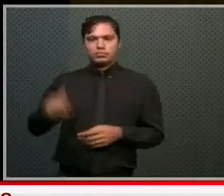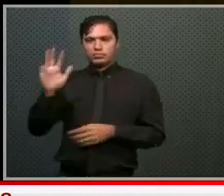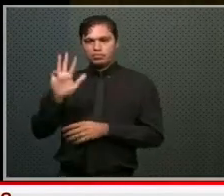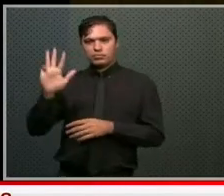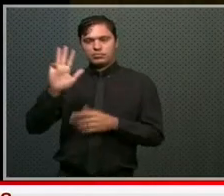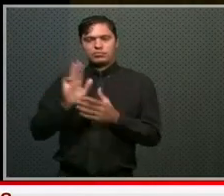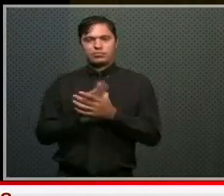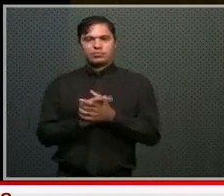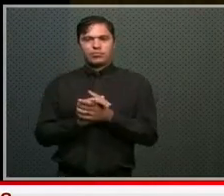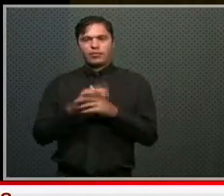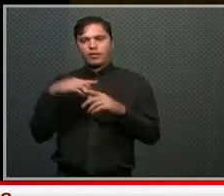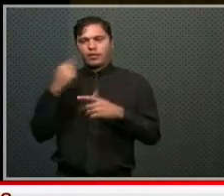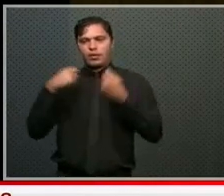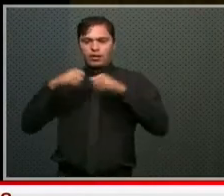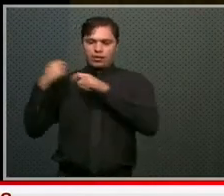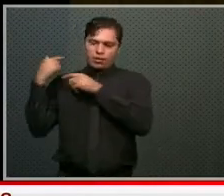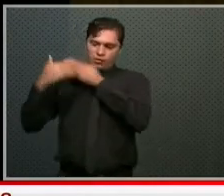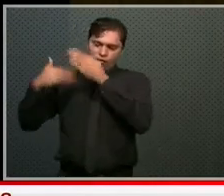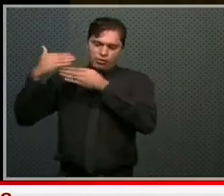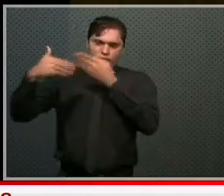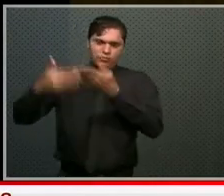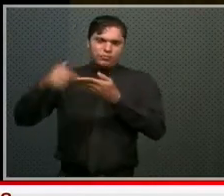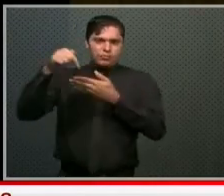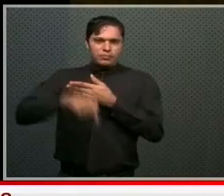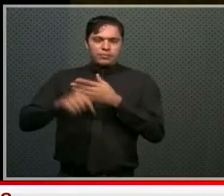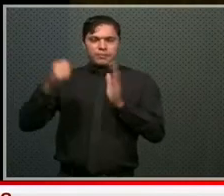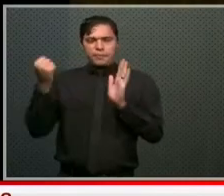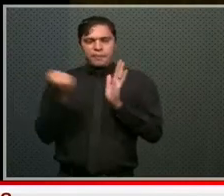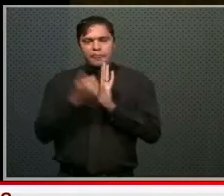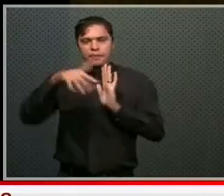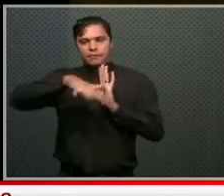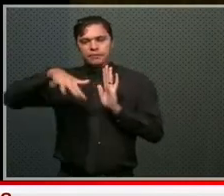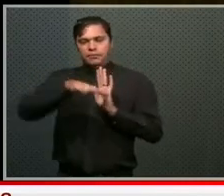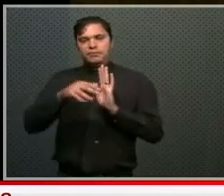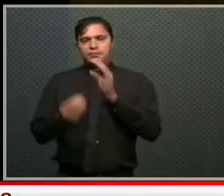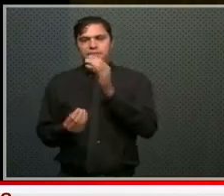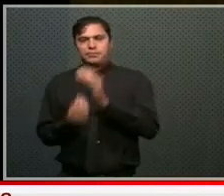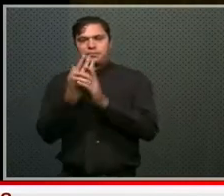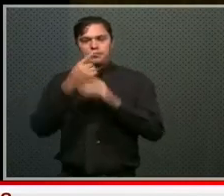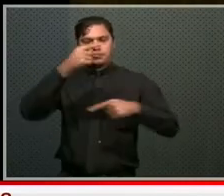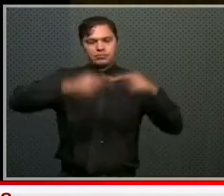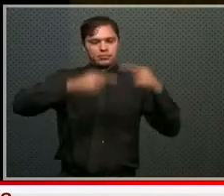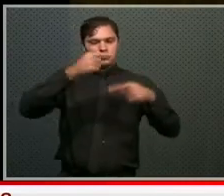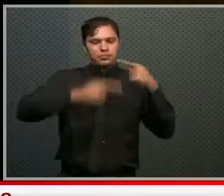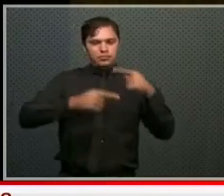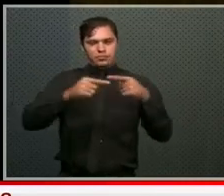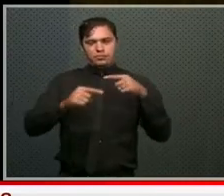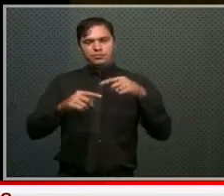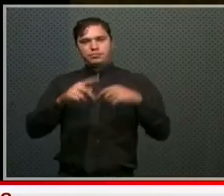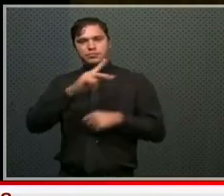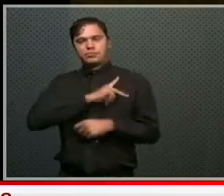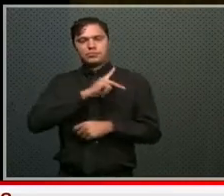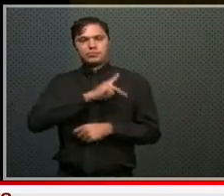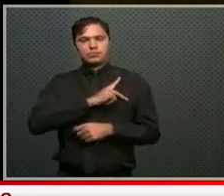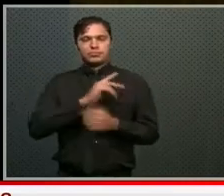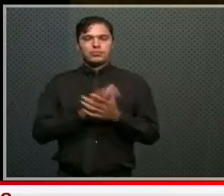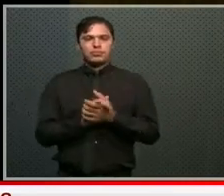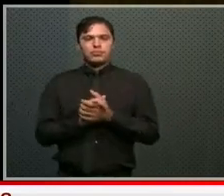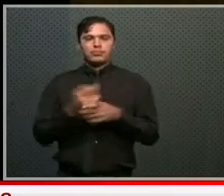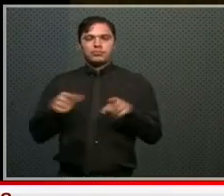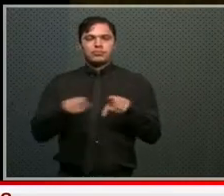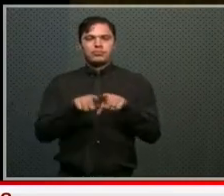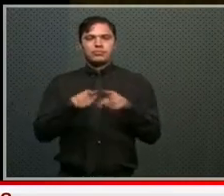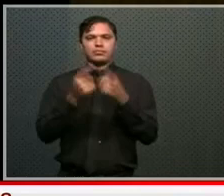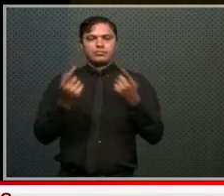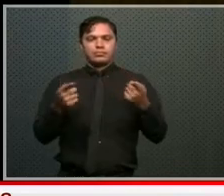e a gente precisa resgatar esse momento quem sabe instituir a nossa política e também incluído